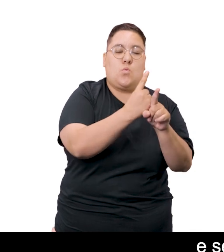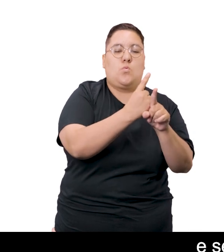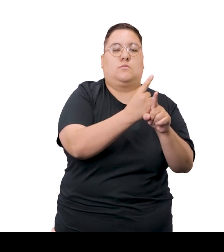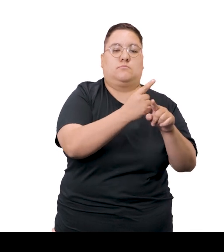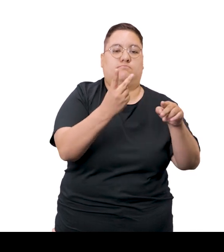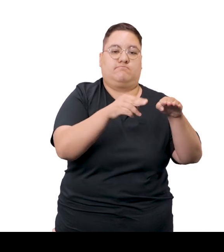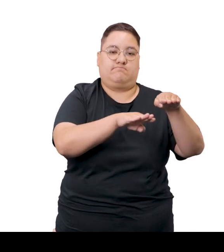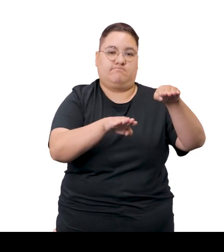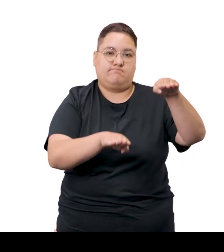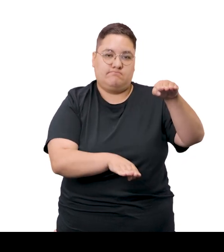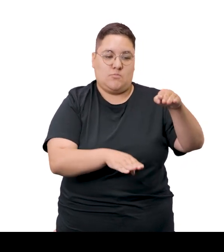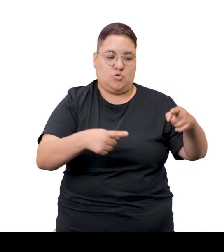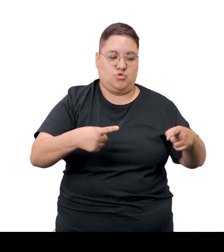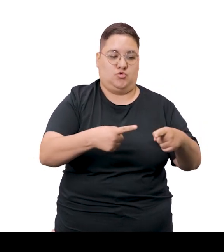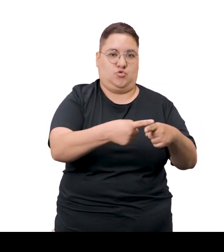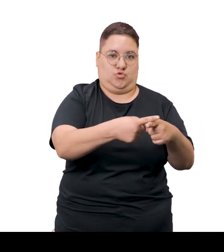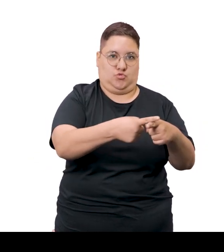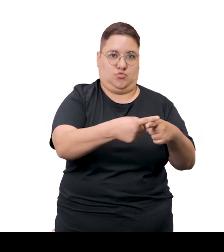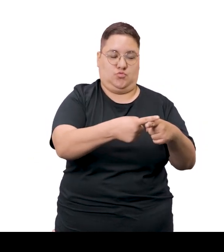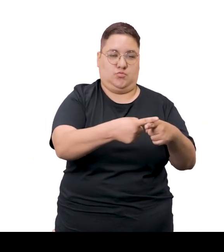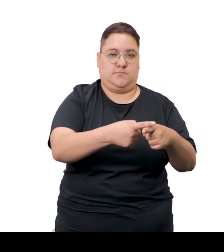grande X.